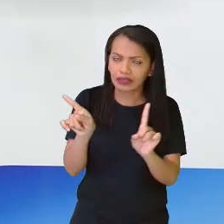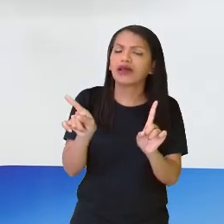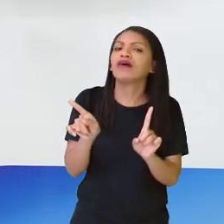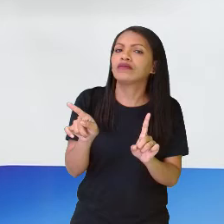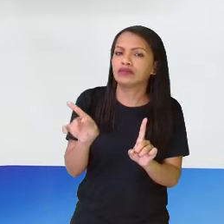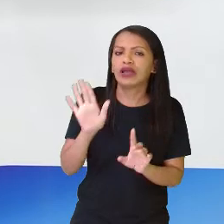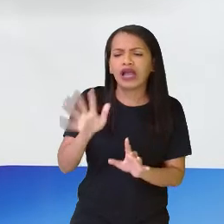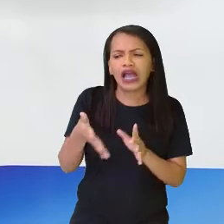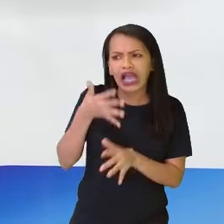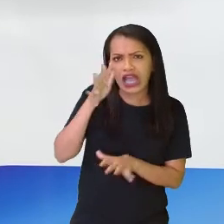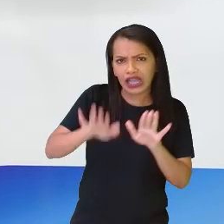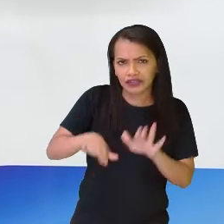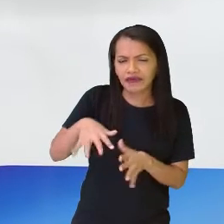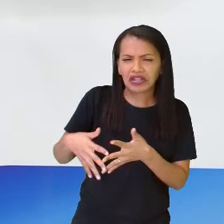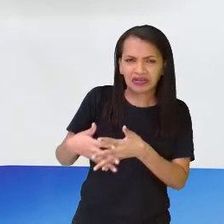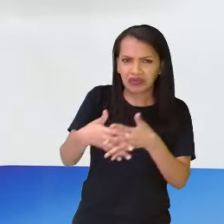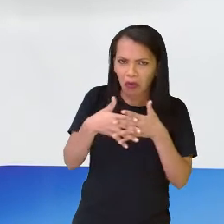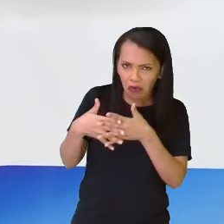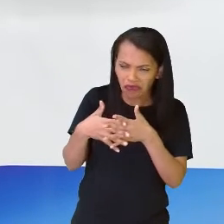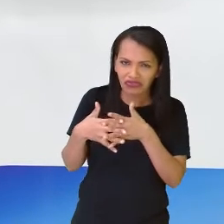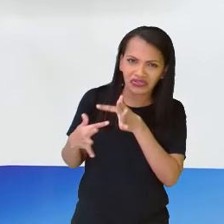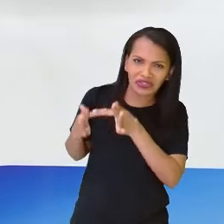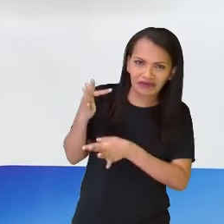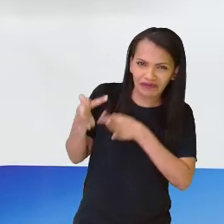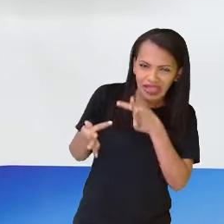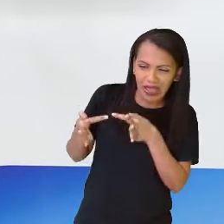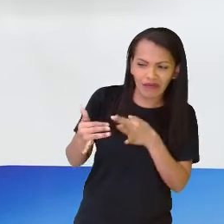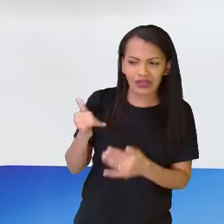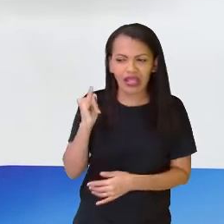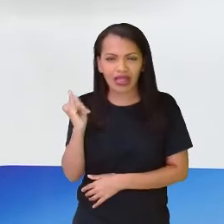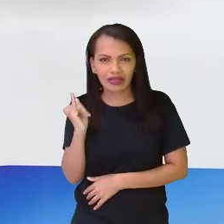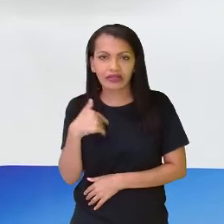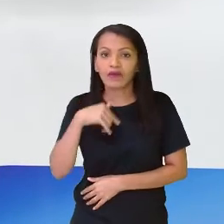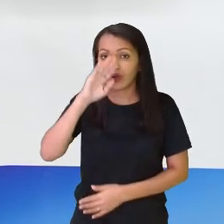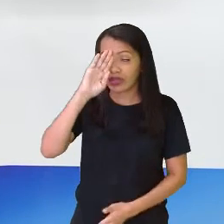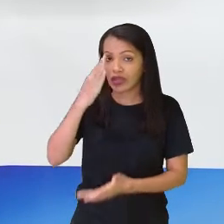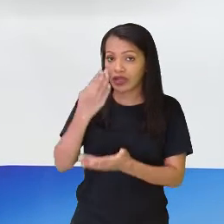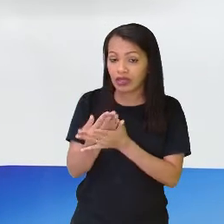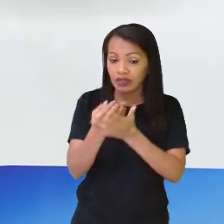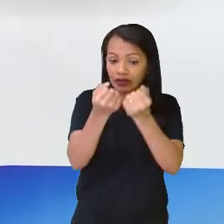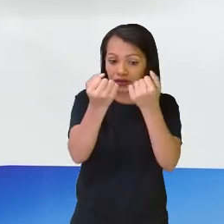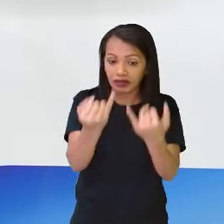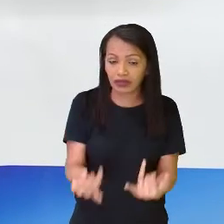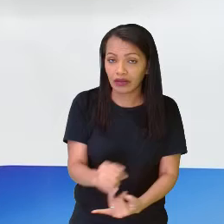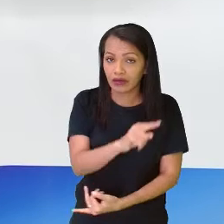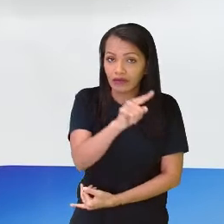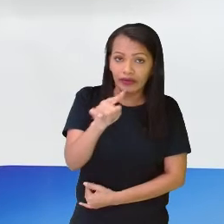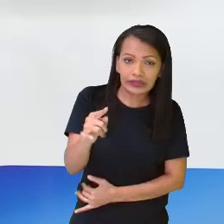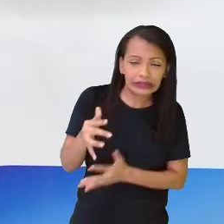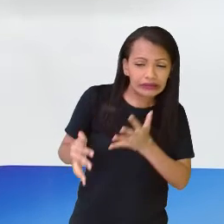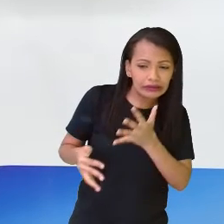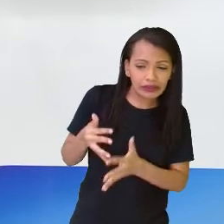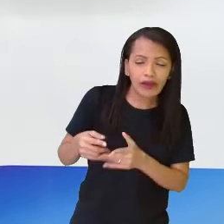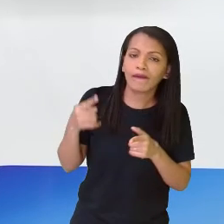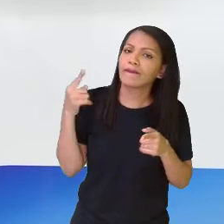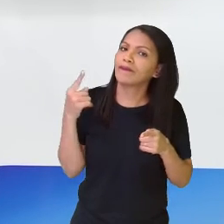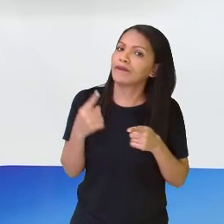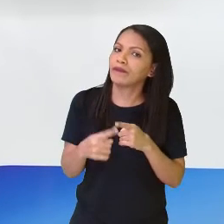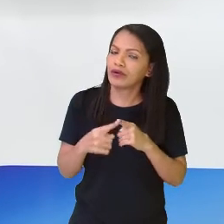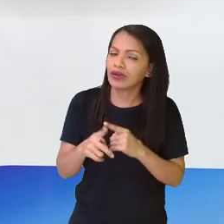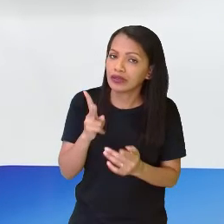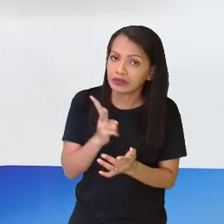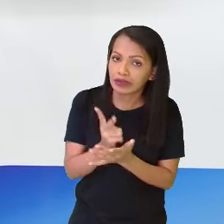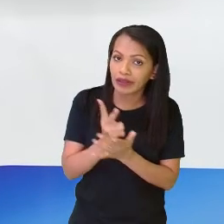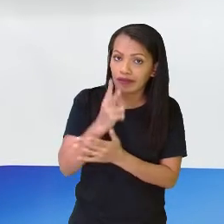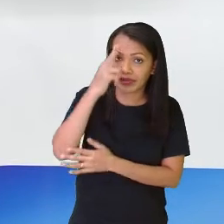sim para confundir conto com fábula. Acredito que depois dessa explicação vocês não vão mais confundir, porque vão